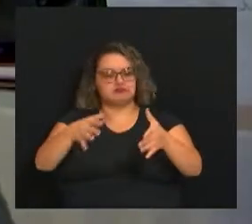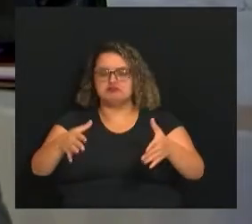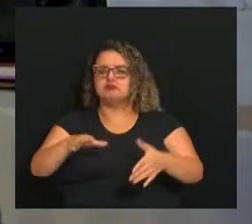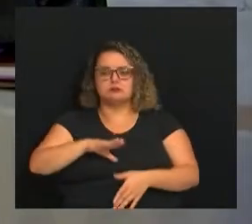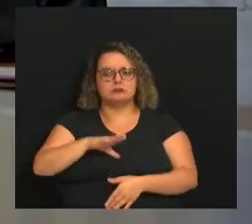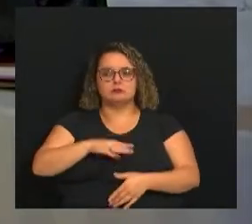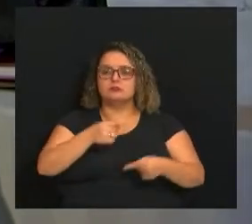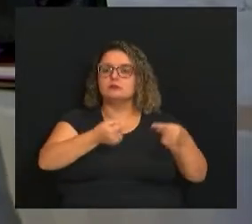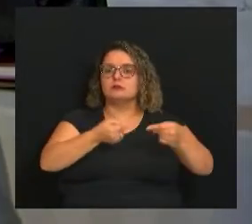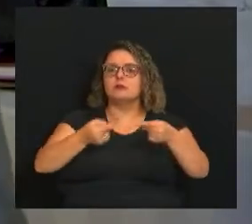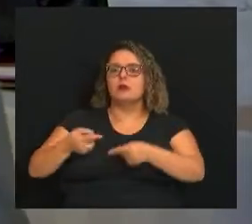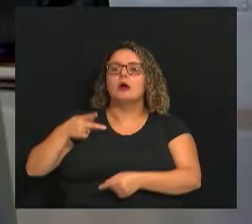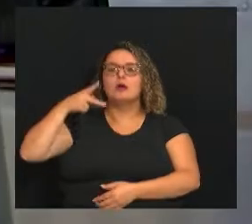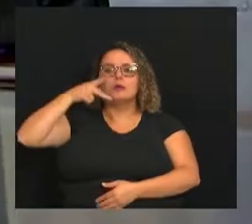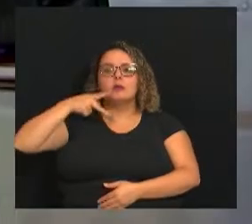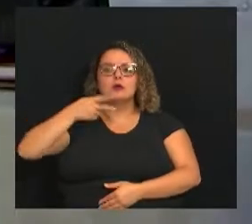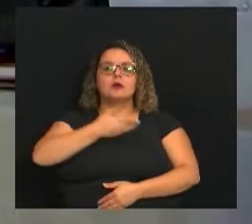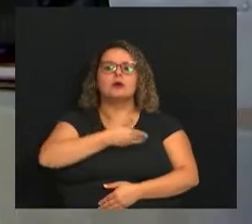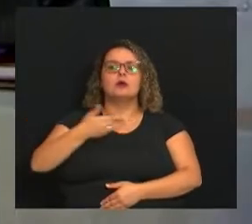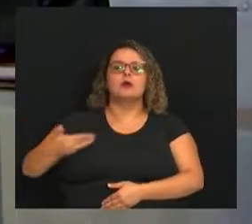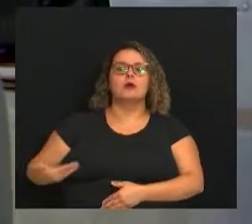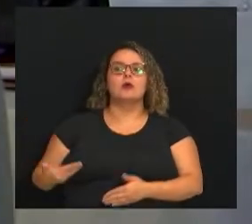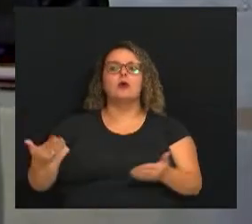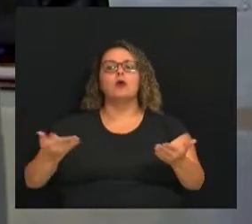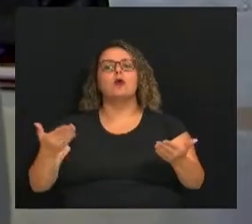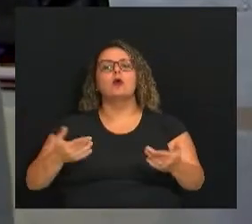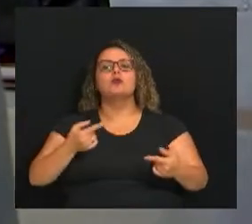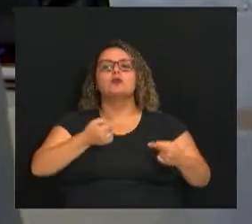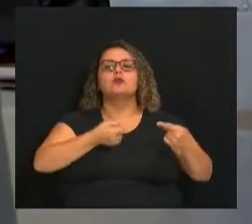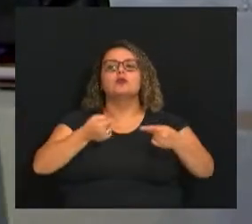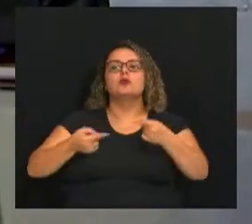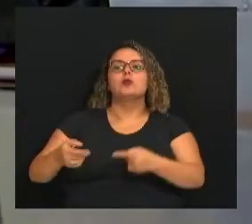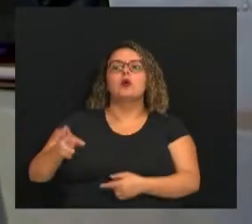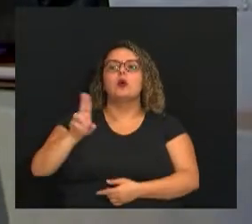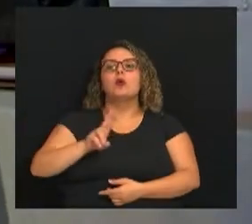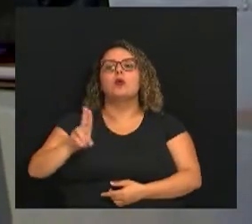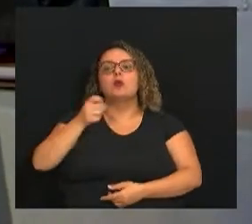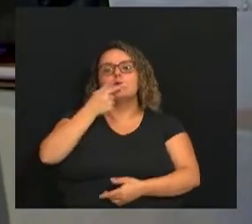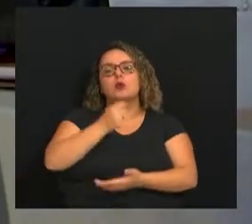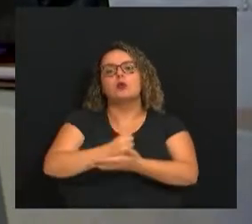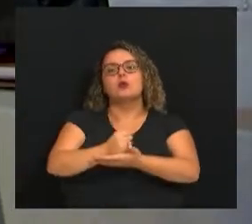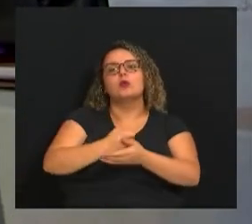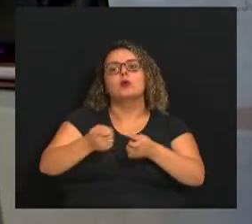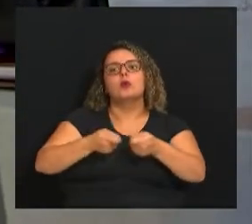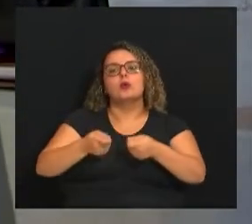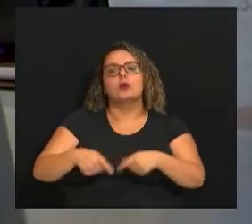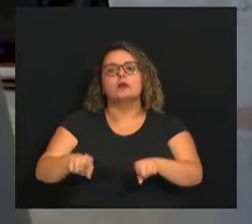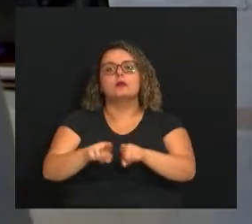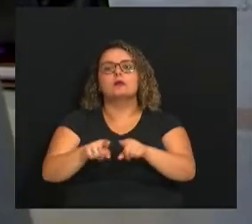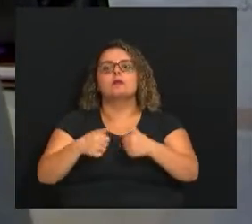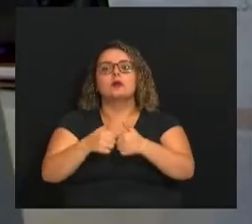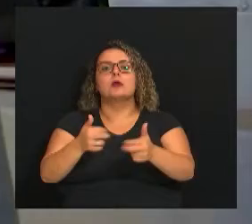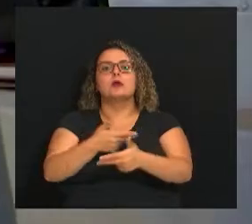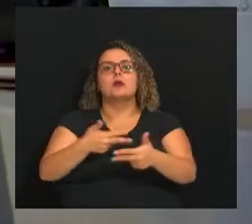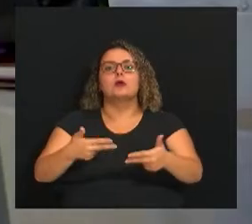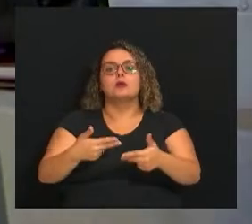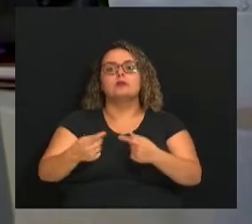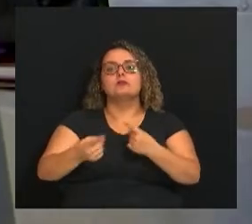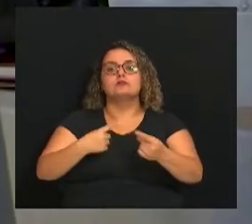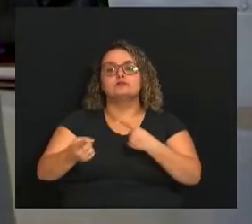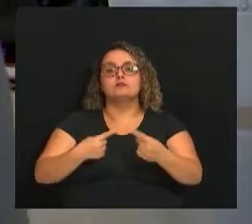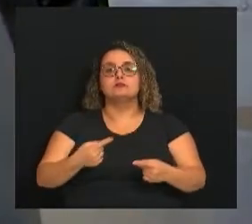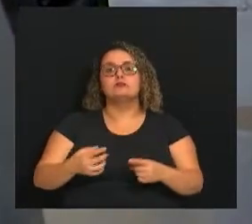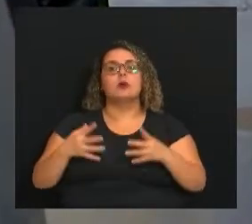tratar das políticas públicas. Hoje nós tratamos sobre o uso racional de medicamentos e também sobre transporte público, que é uma pauta que influencia de fato